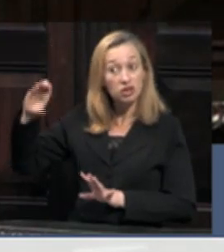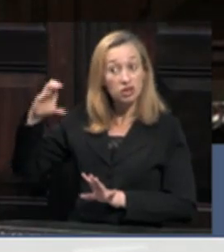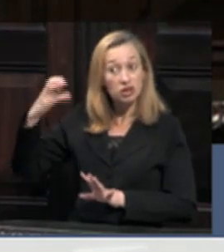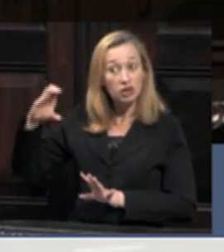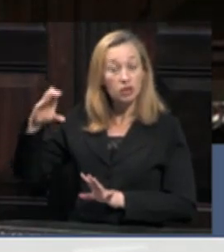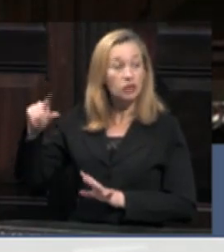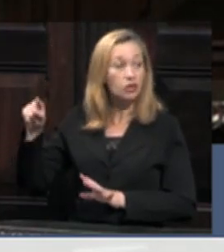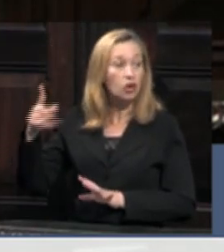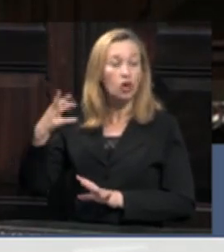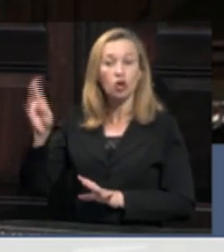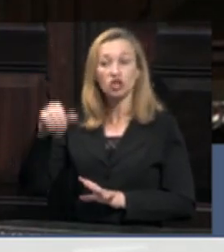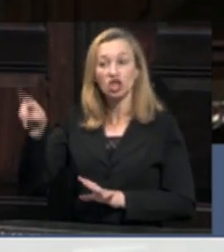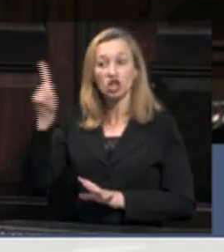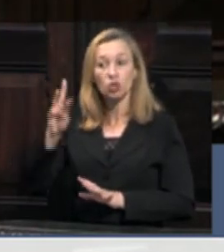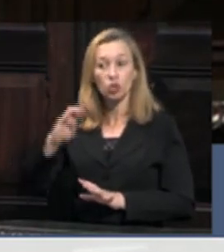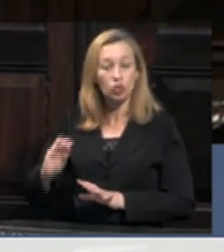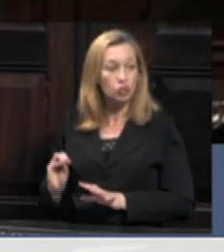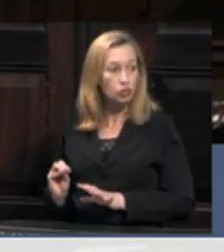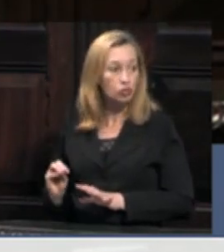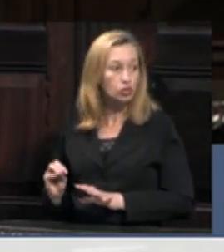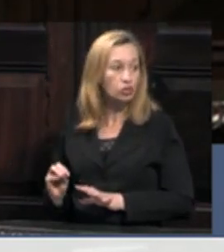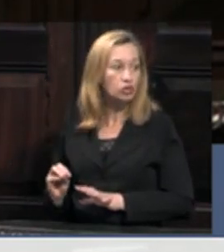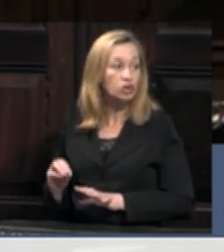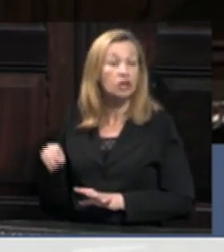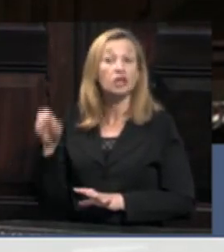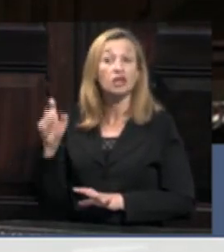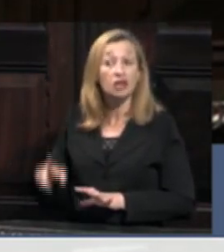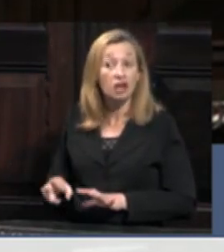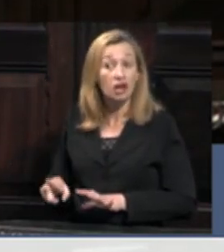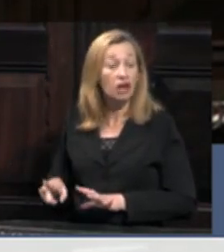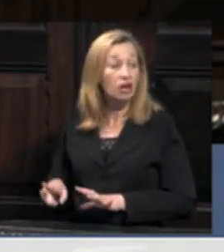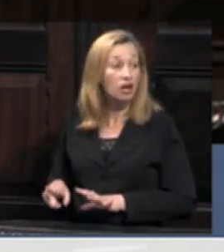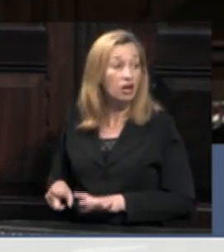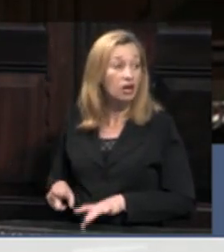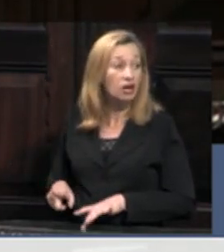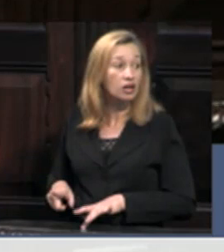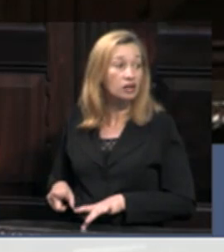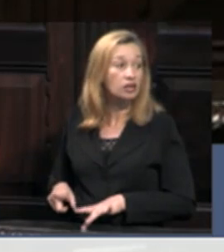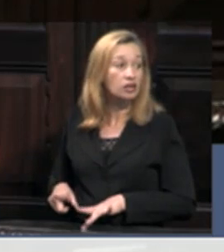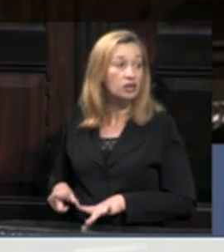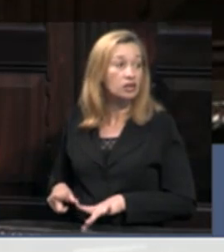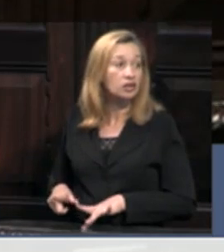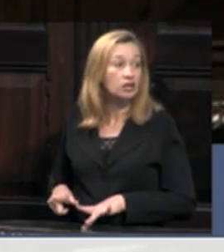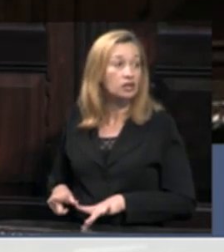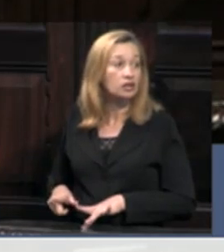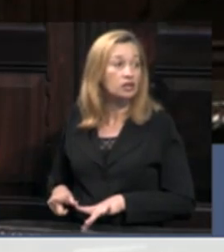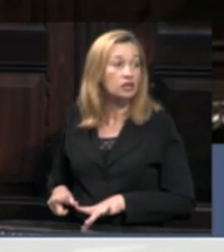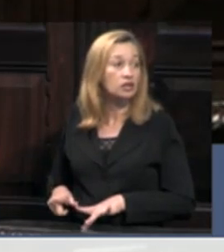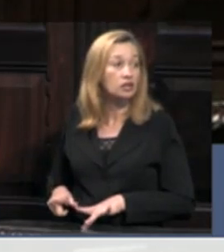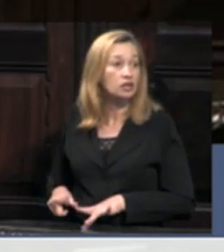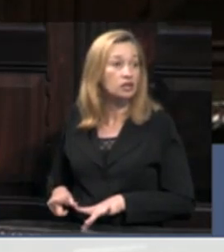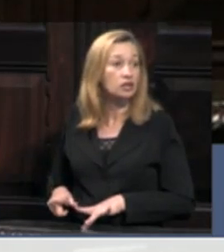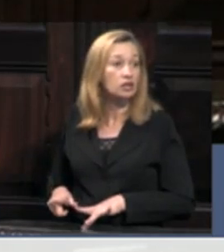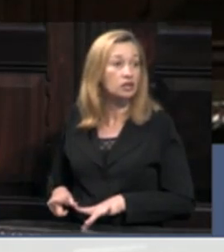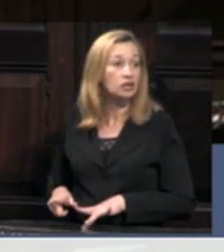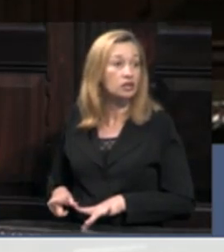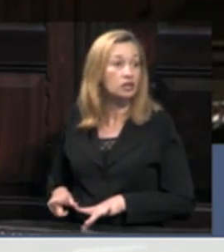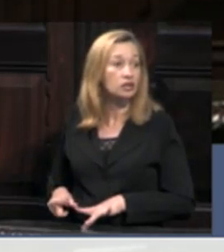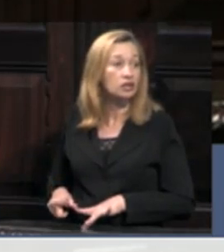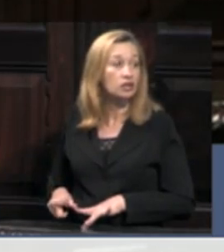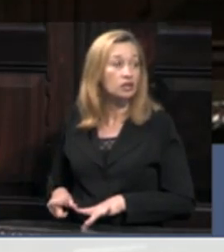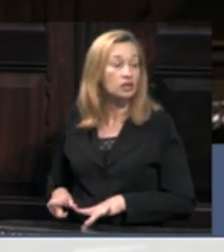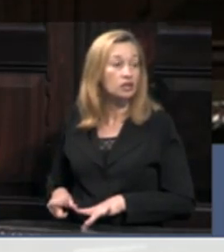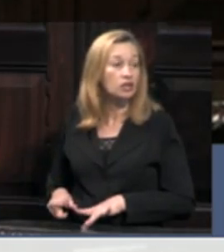Rodrigo, que é o o